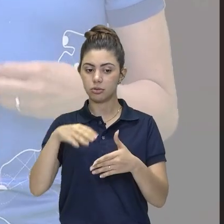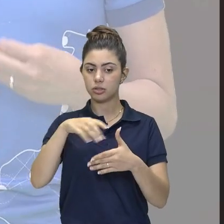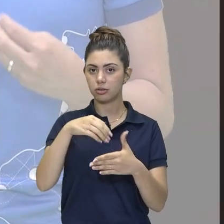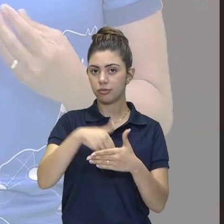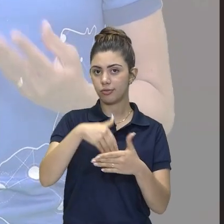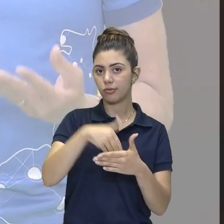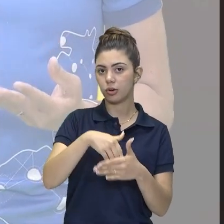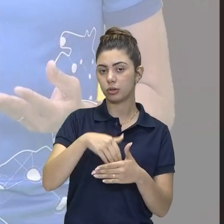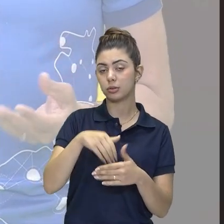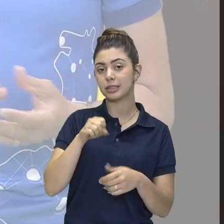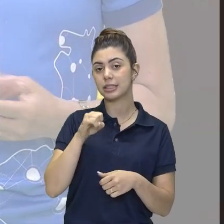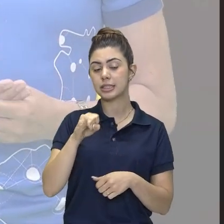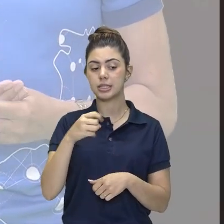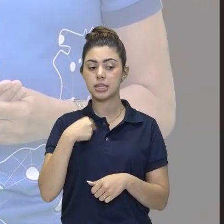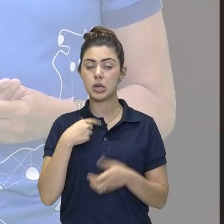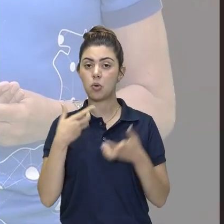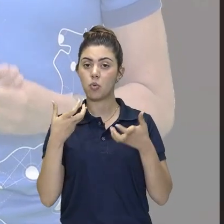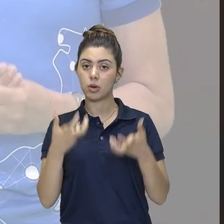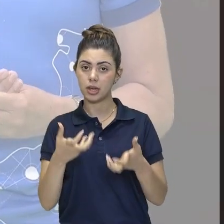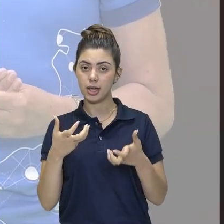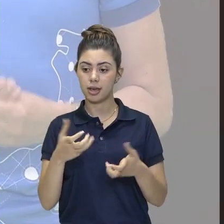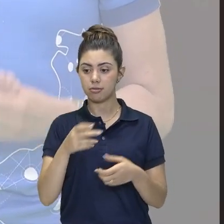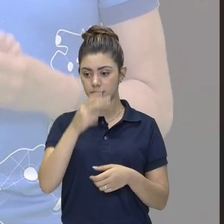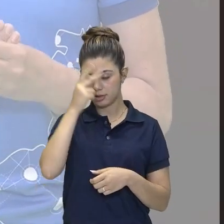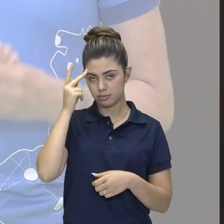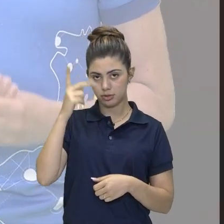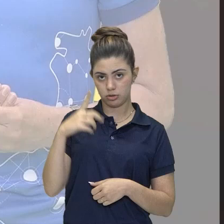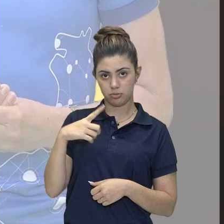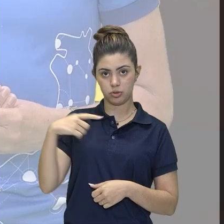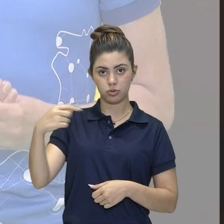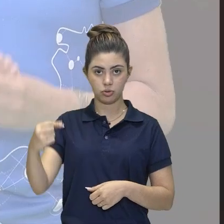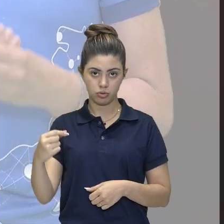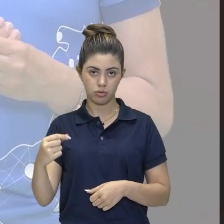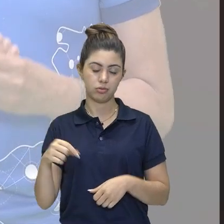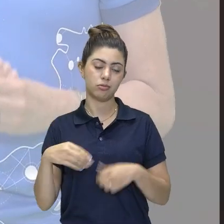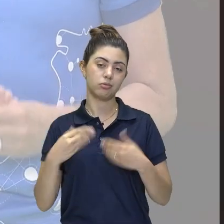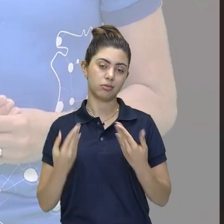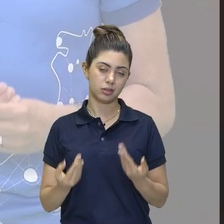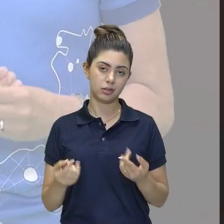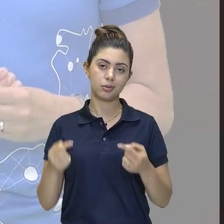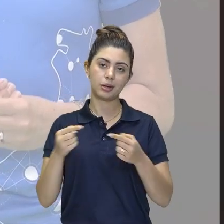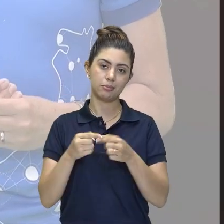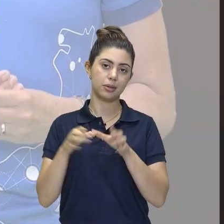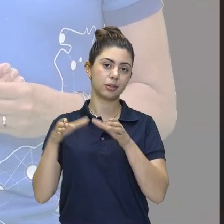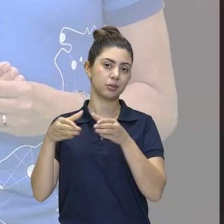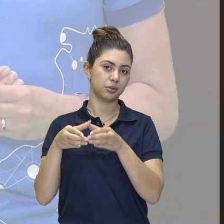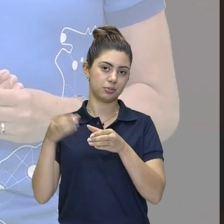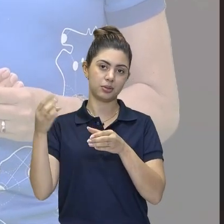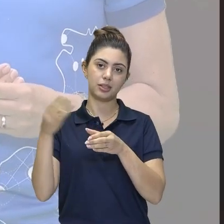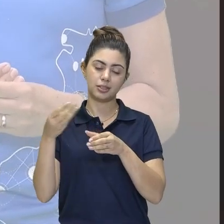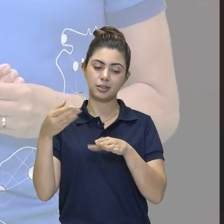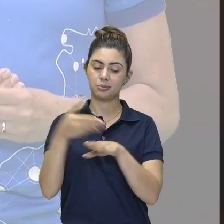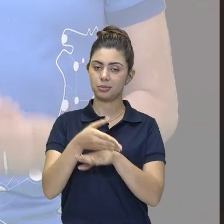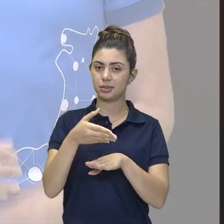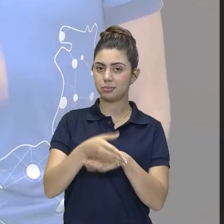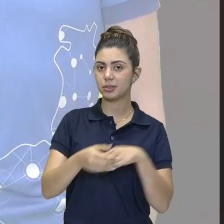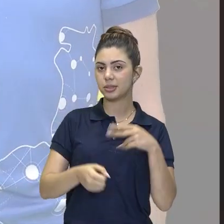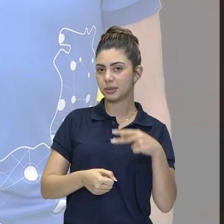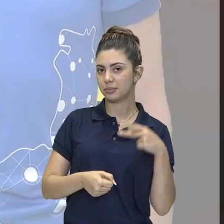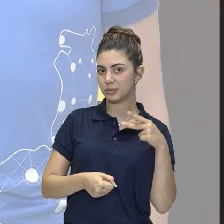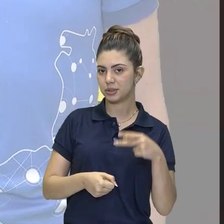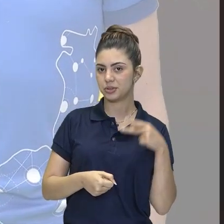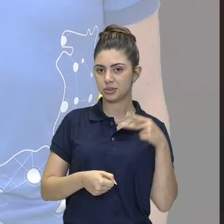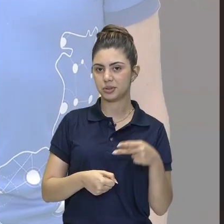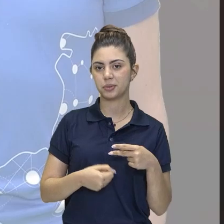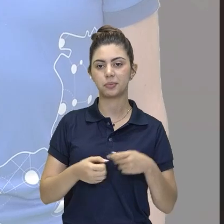acontecer, caso nós queiramos que isso aconteça, nós estamos também no terceiro nível de participação política,